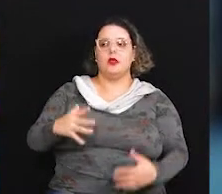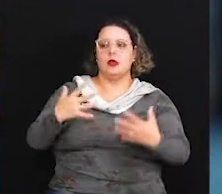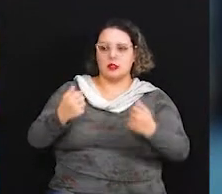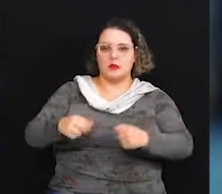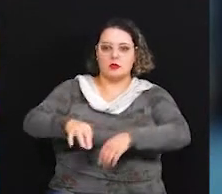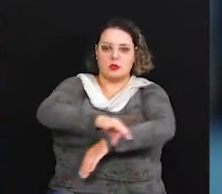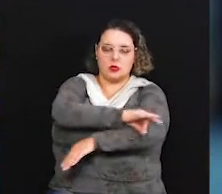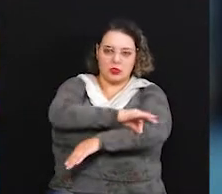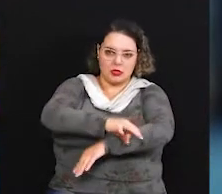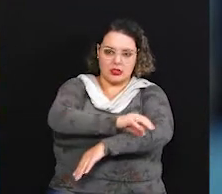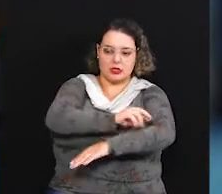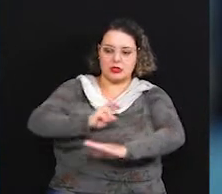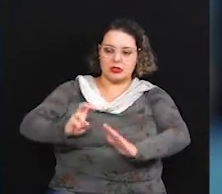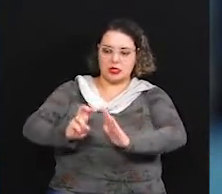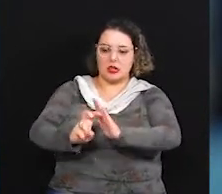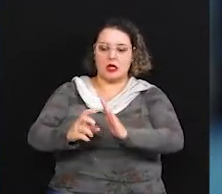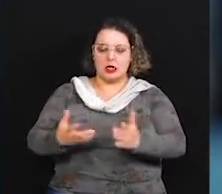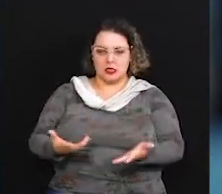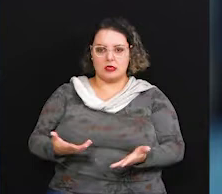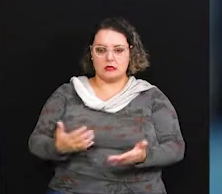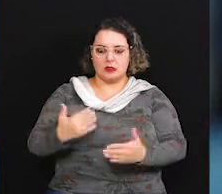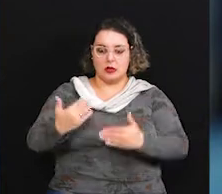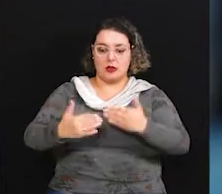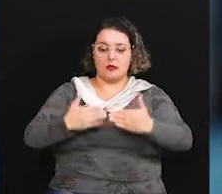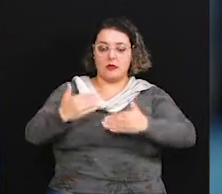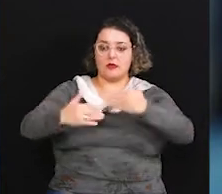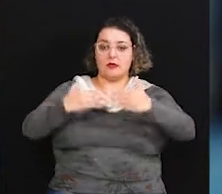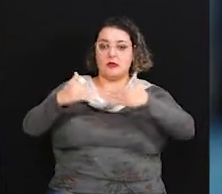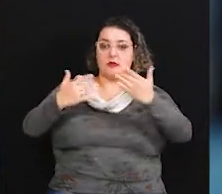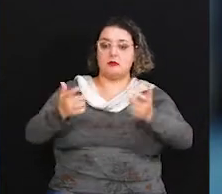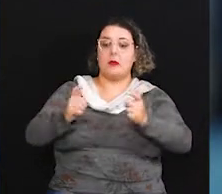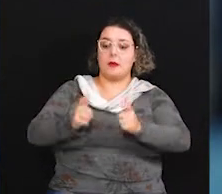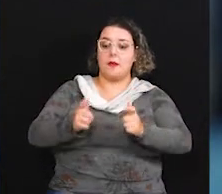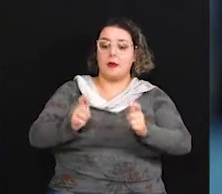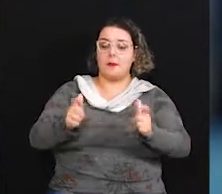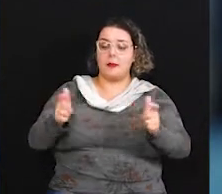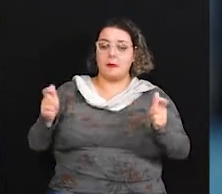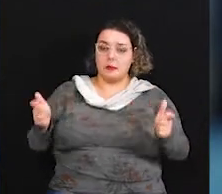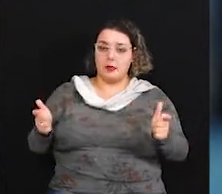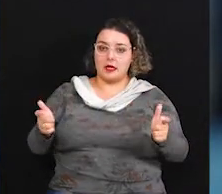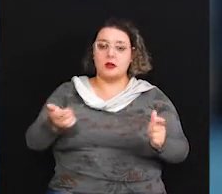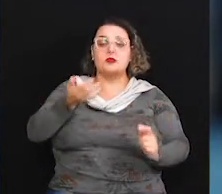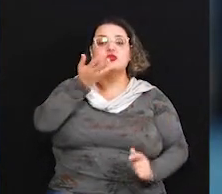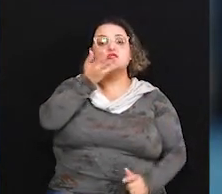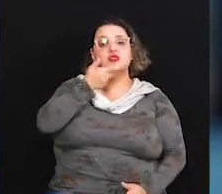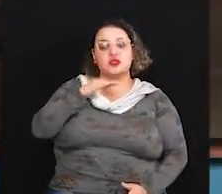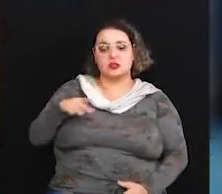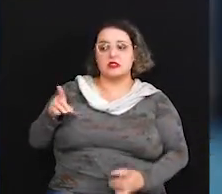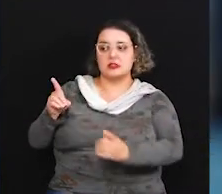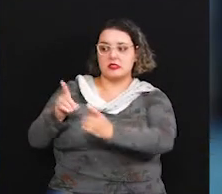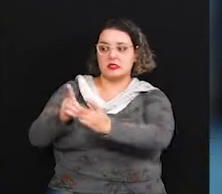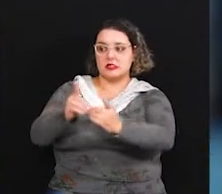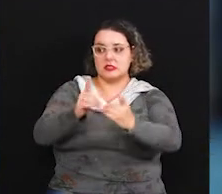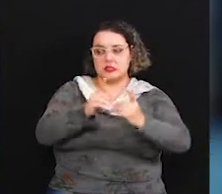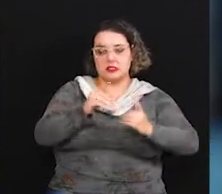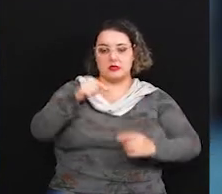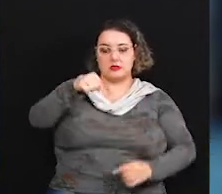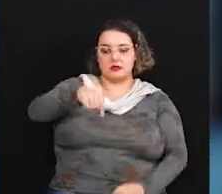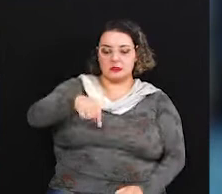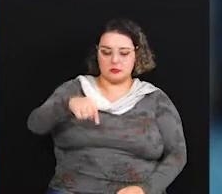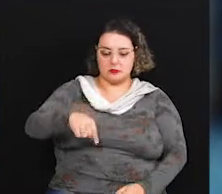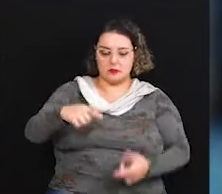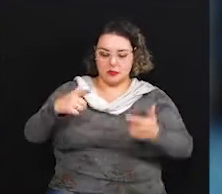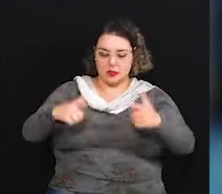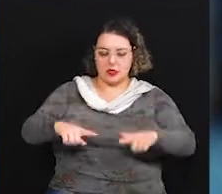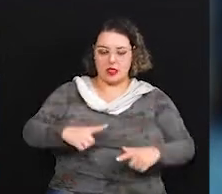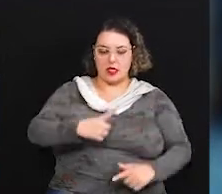e fomos evoluindo, né? E sempre aumentando a quantidade de crianças. Nós viemos para cá